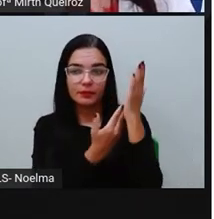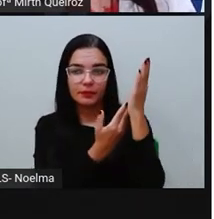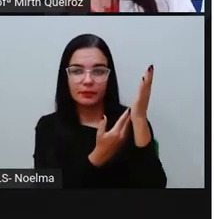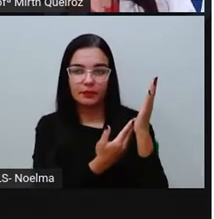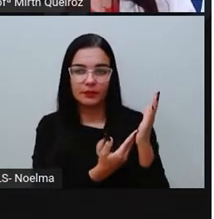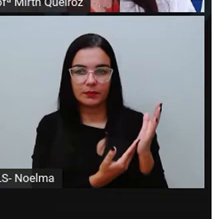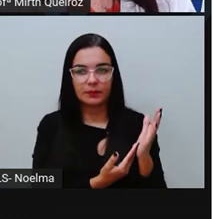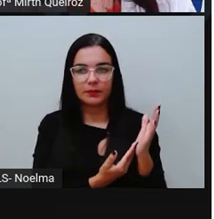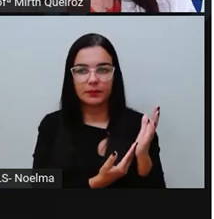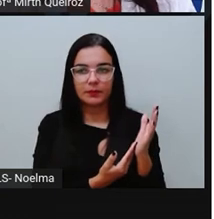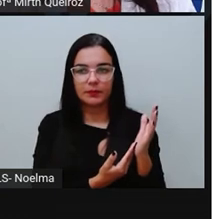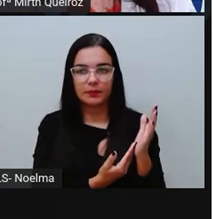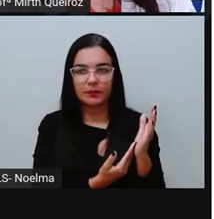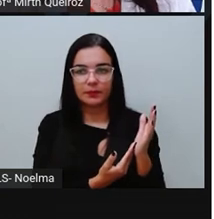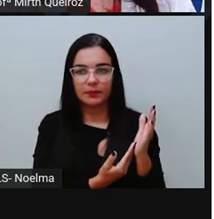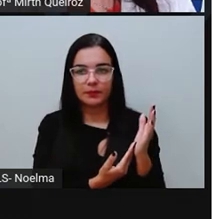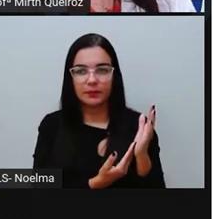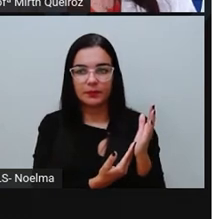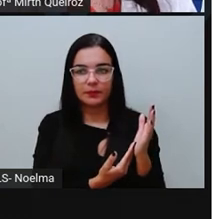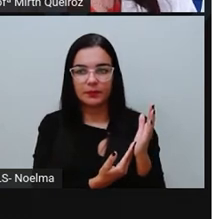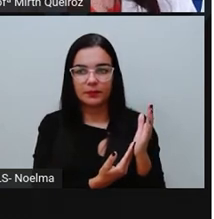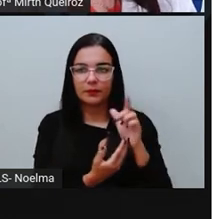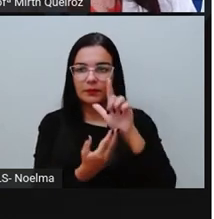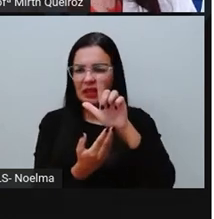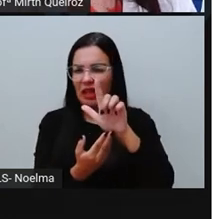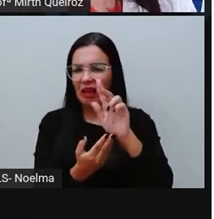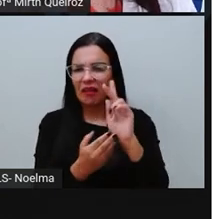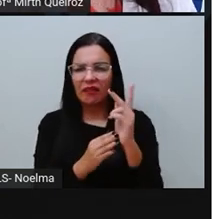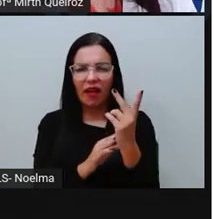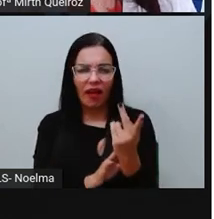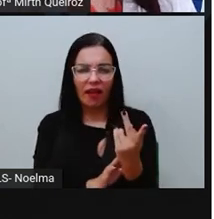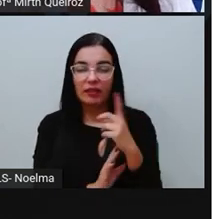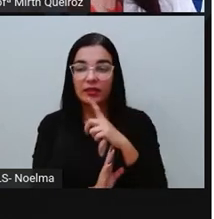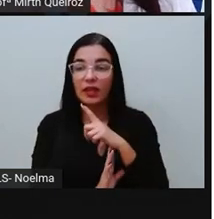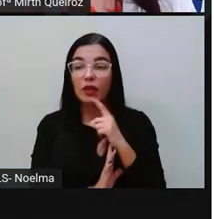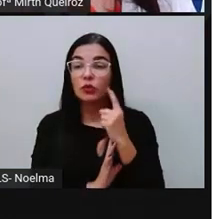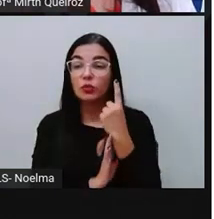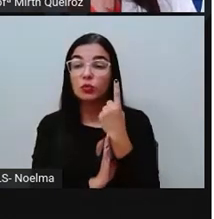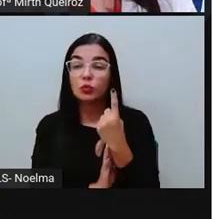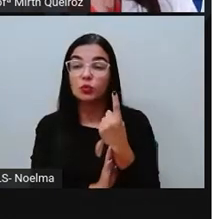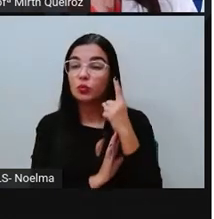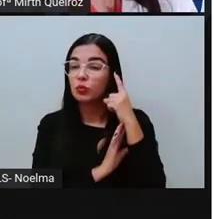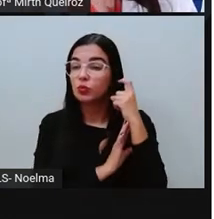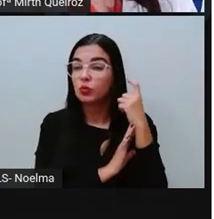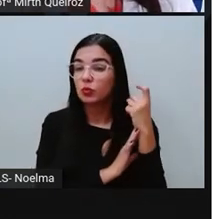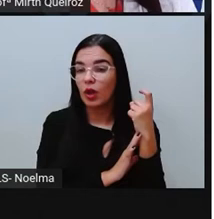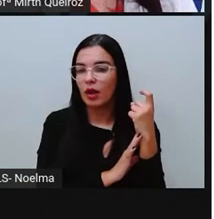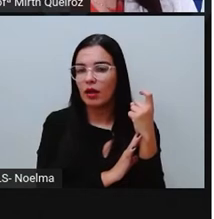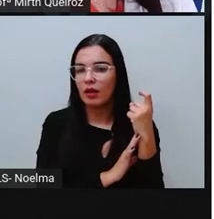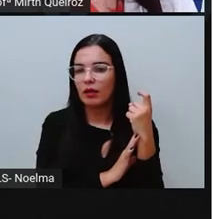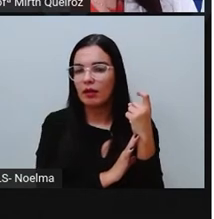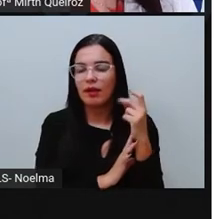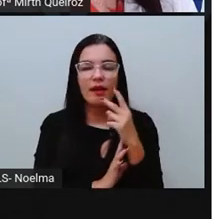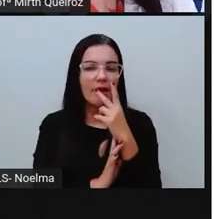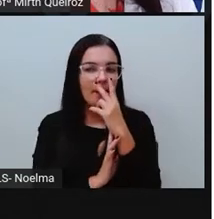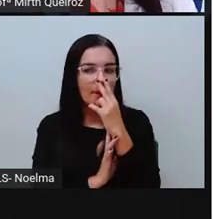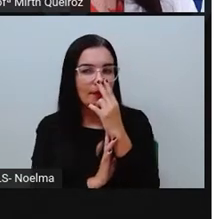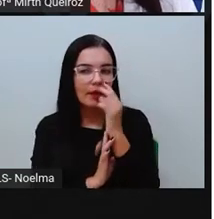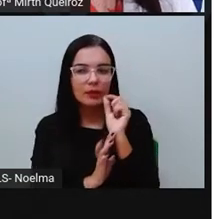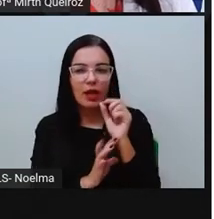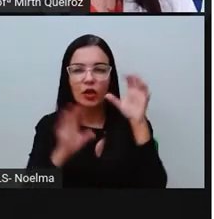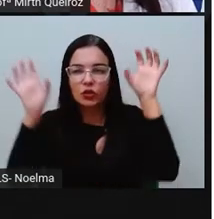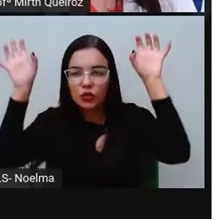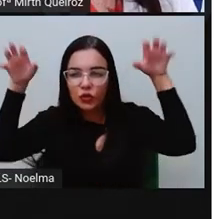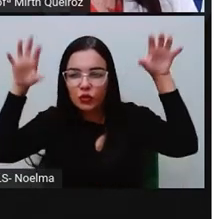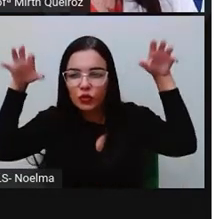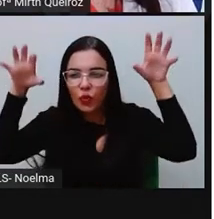que. Lhama, lhe. Chuva, sh, né? Telha, lhe